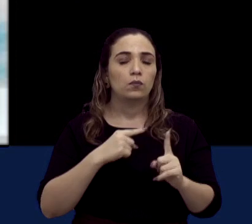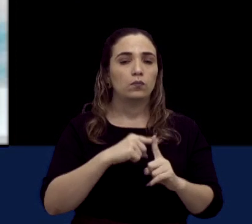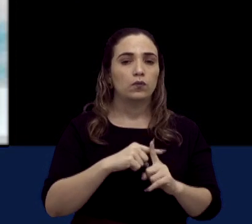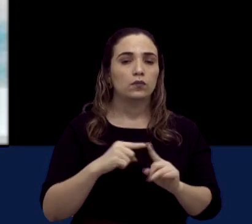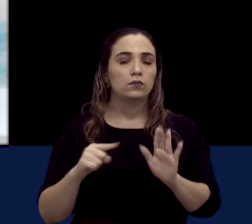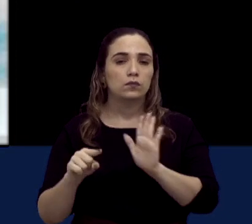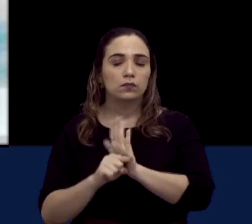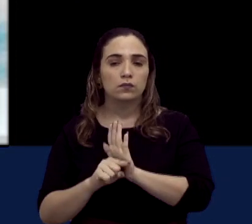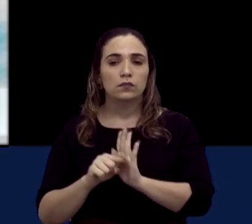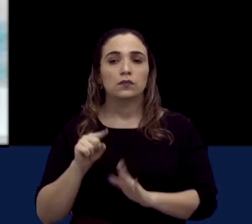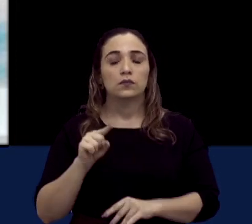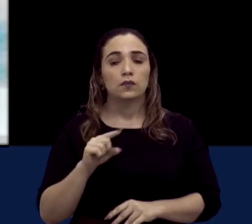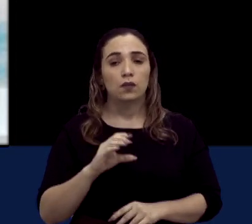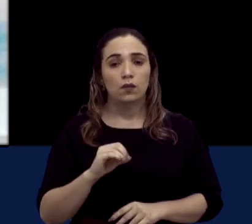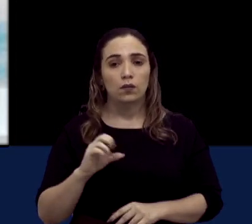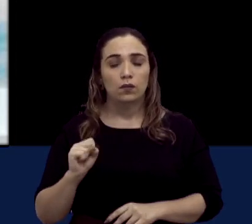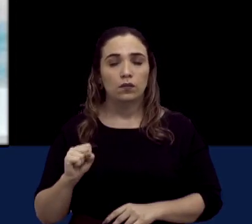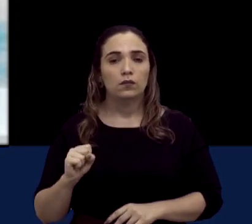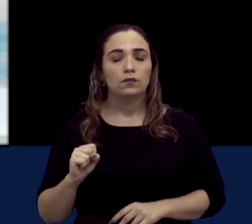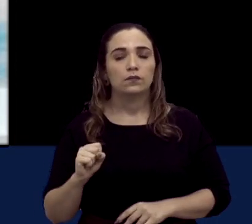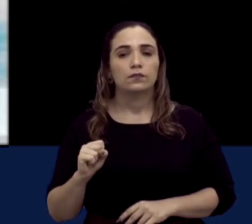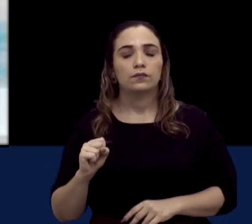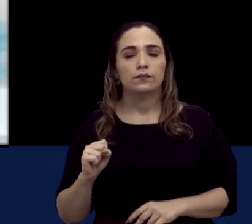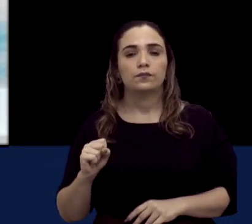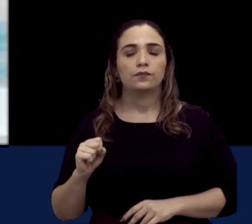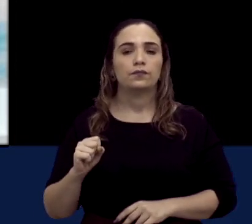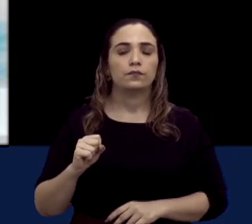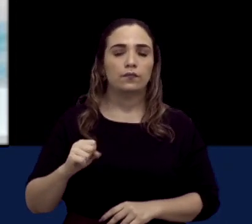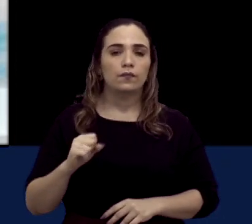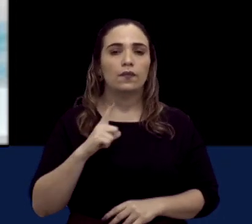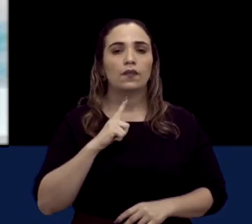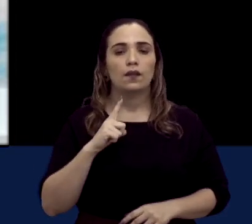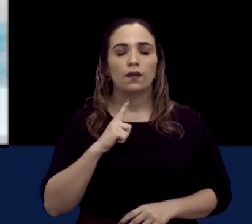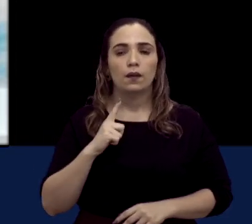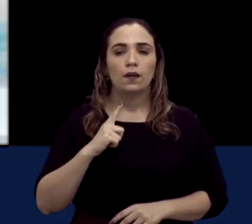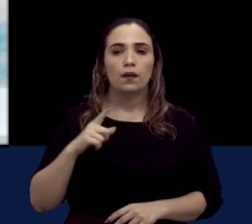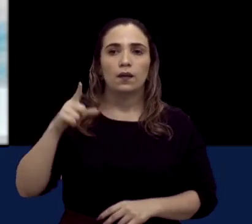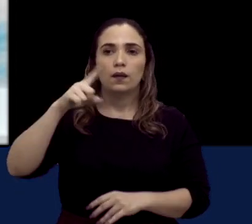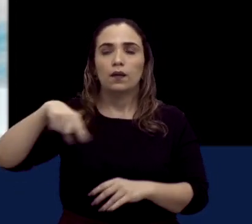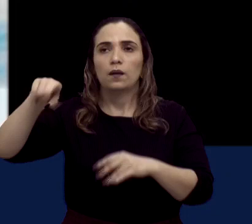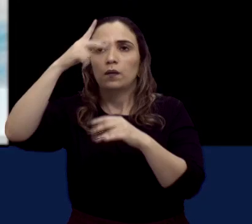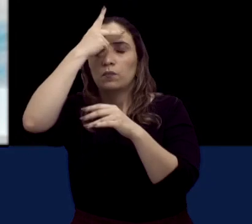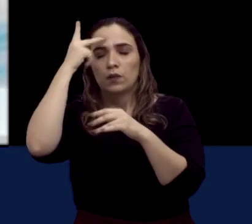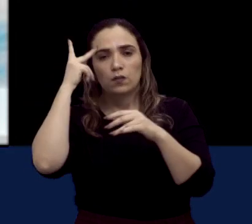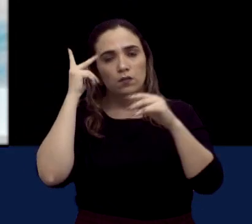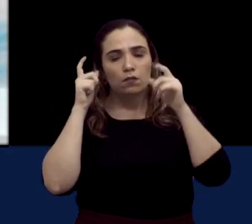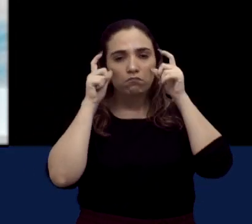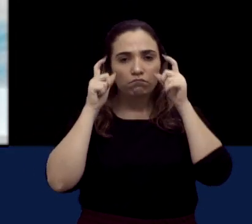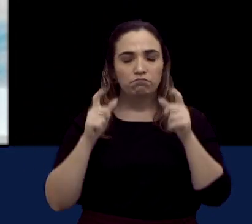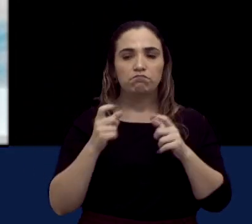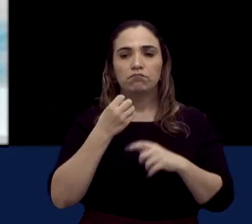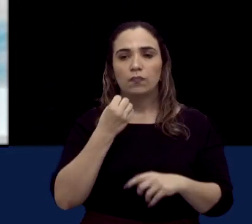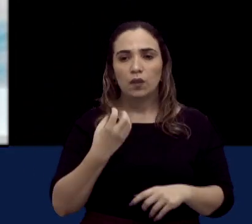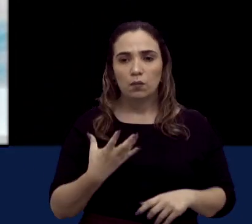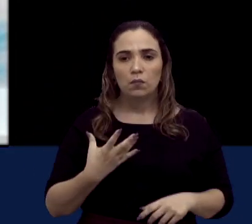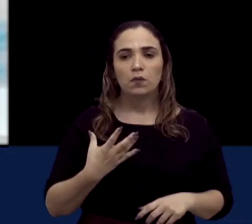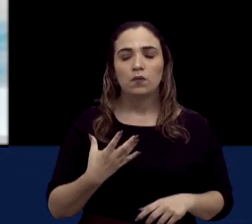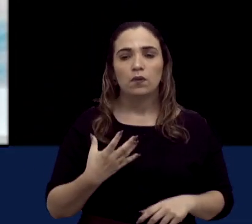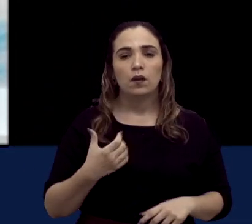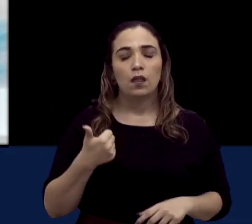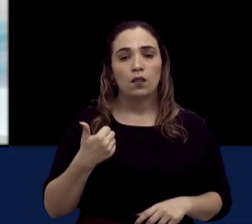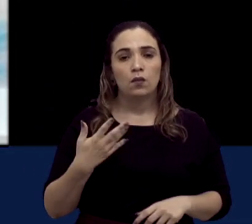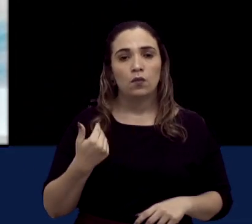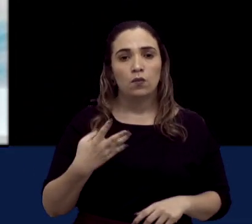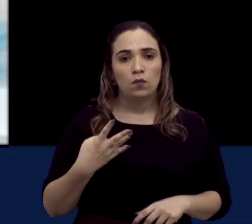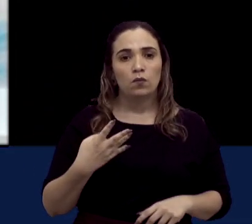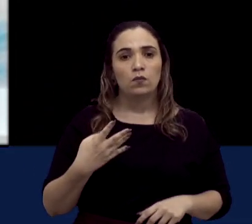por OS, geralmente eles são bem avaliados pelo público. 14 das 29